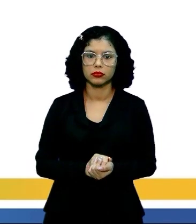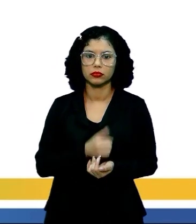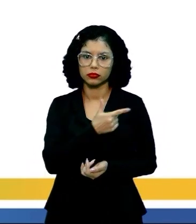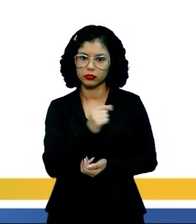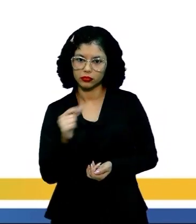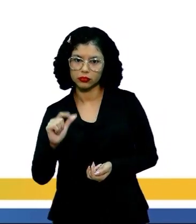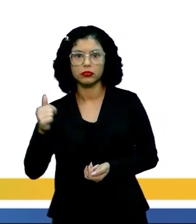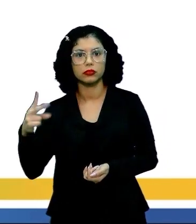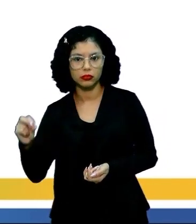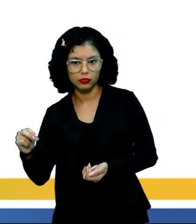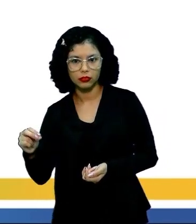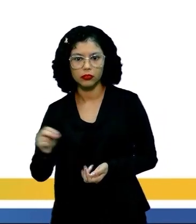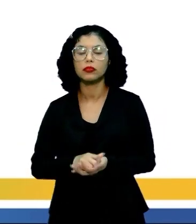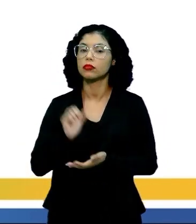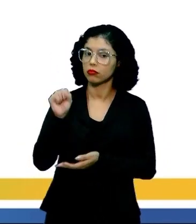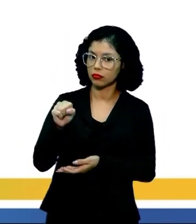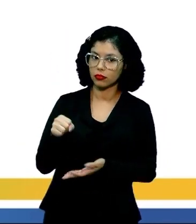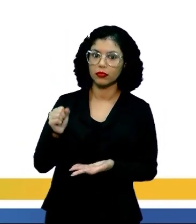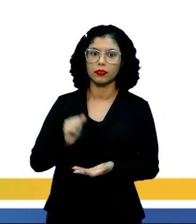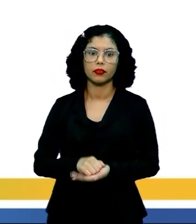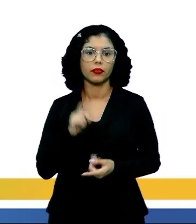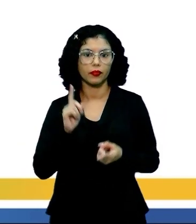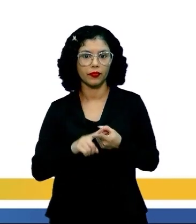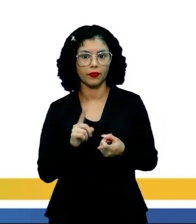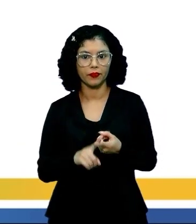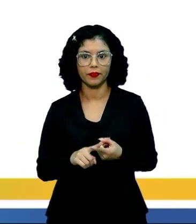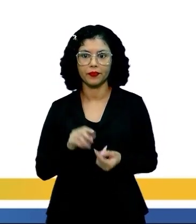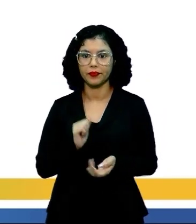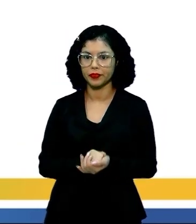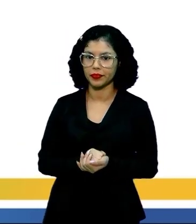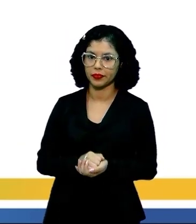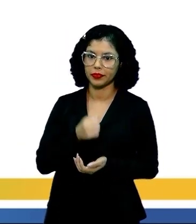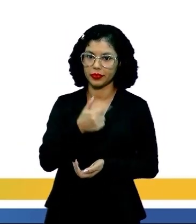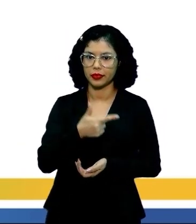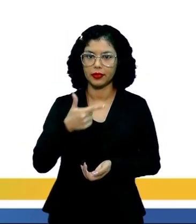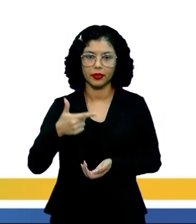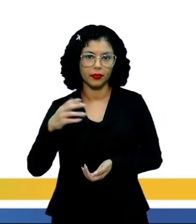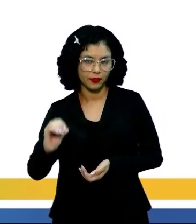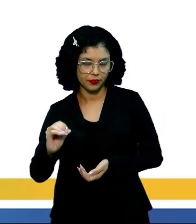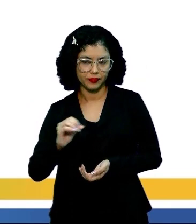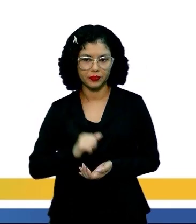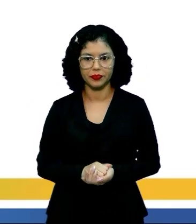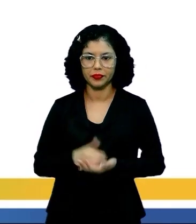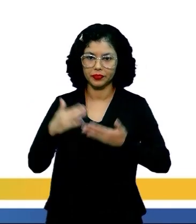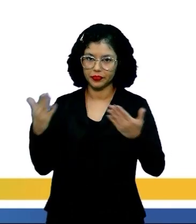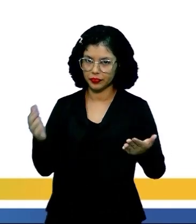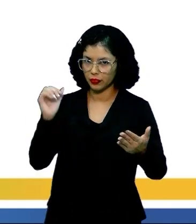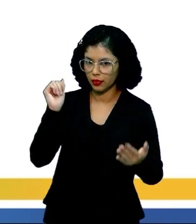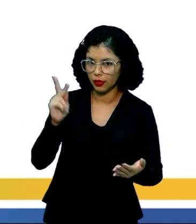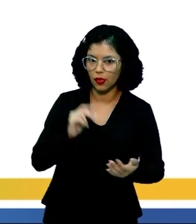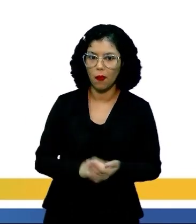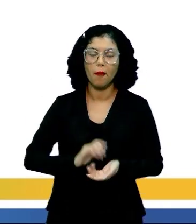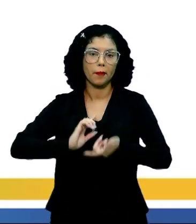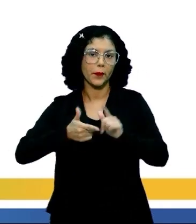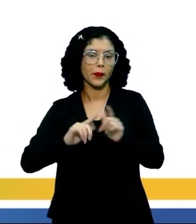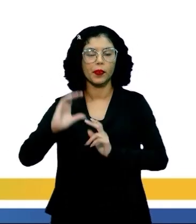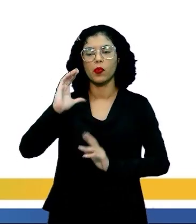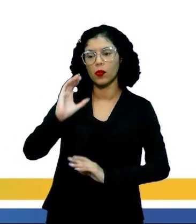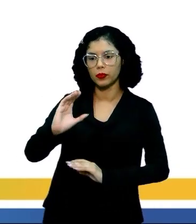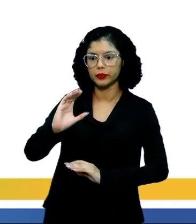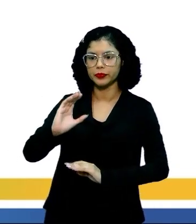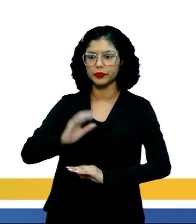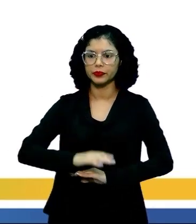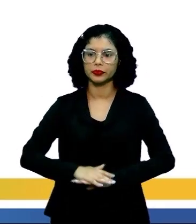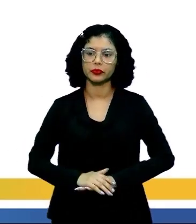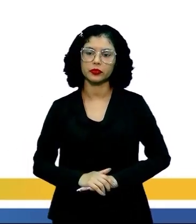entre 200 e 250? Sim. Por quê, professor? Porque deu 220. Ok? Gabarito aqui é